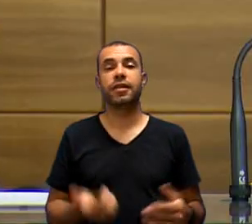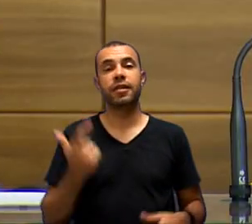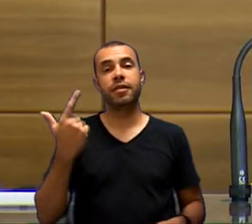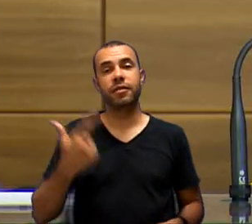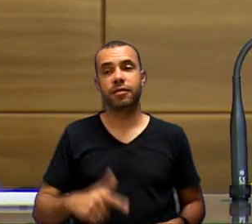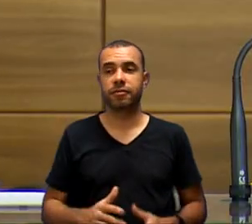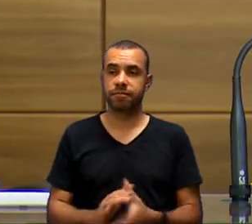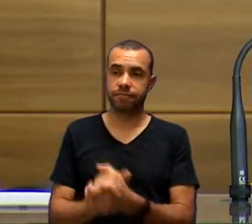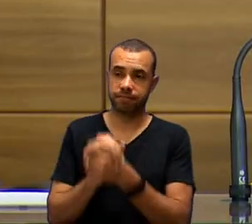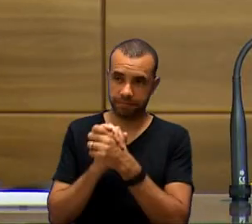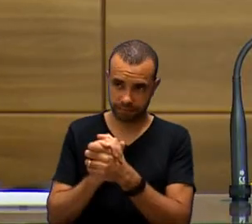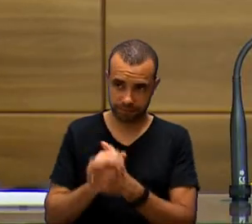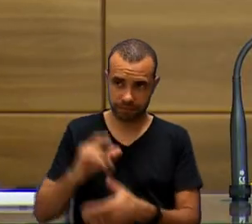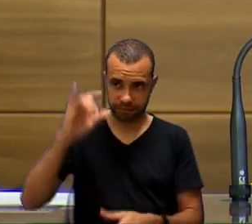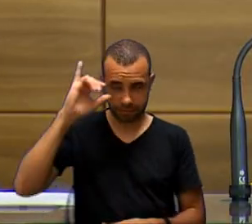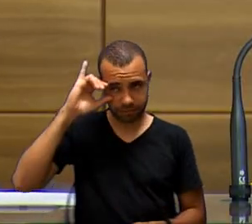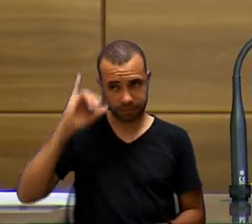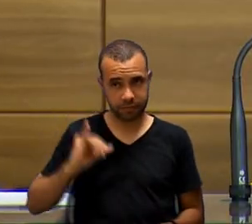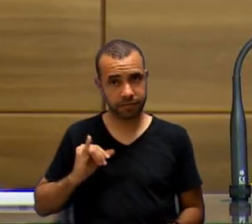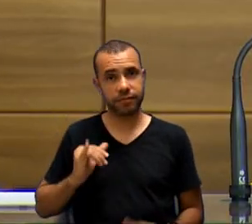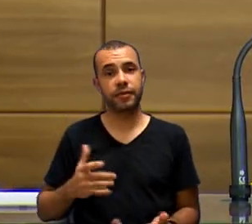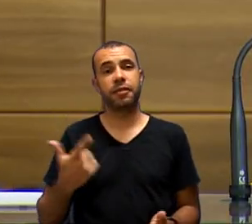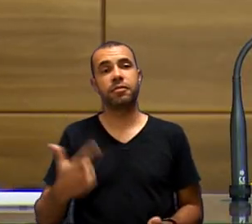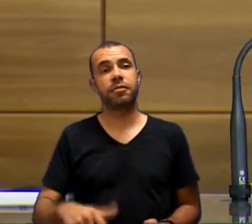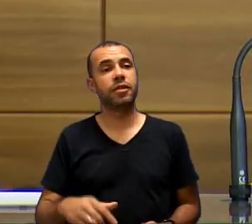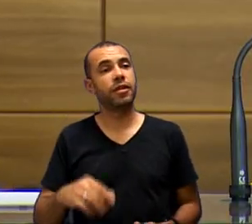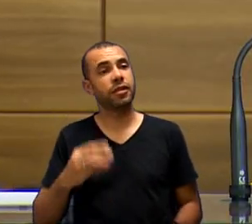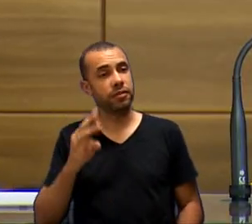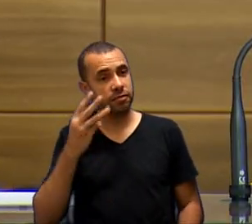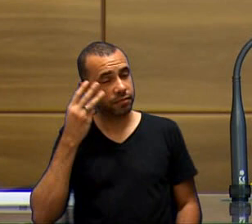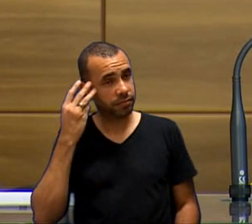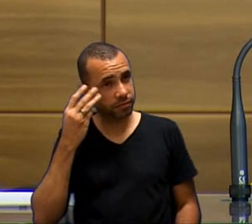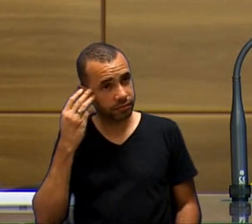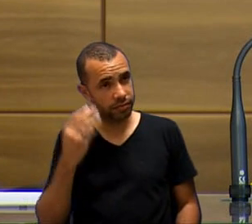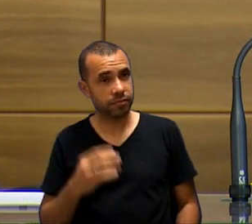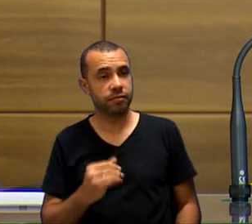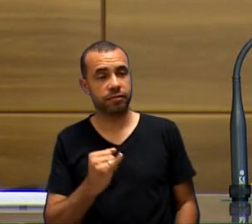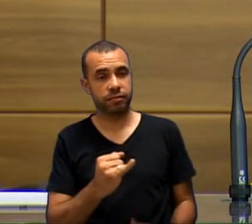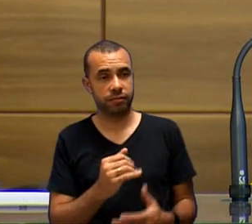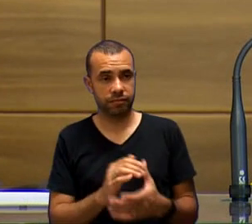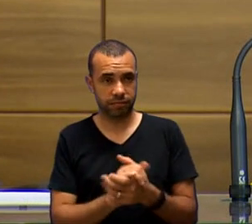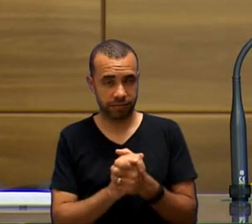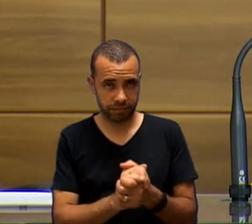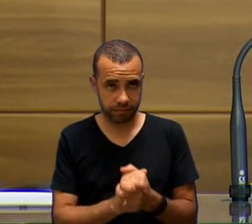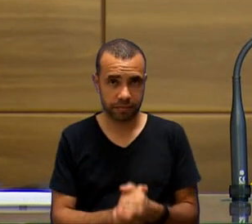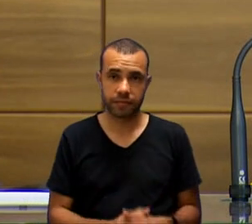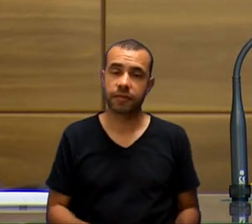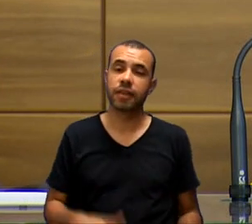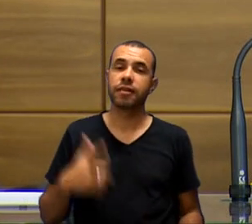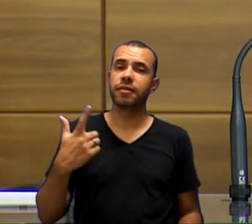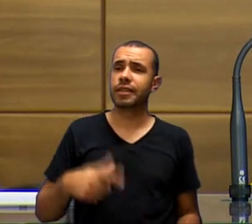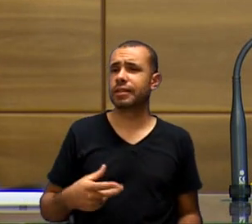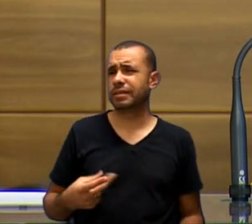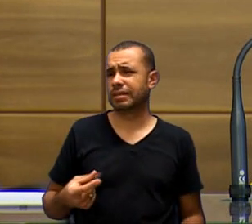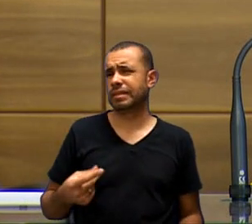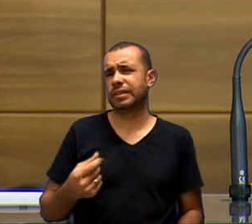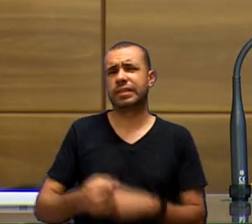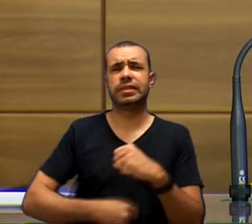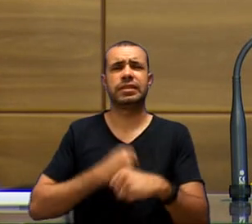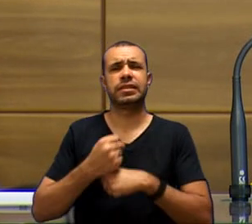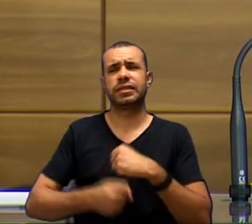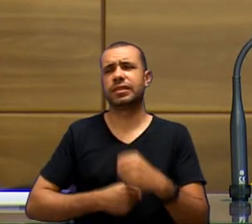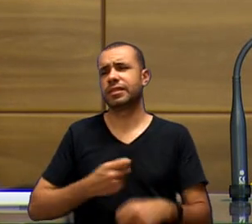à vereadora Iara, ao vereador João Donizete, ao nosso eterno vereador